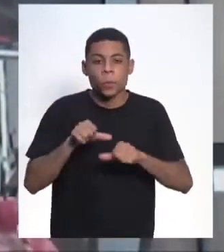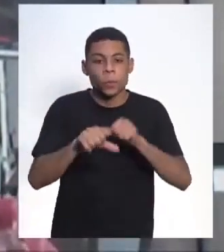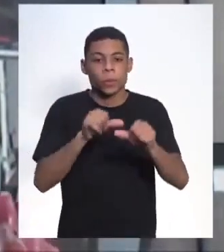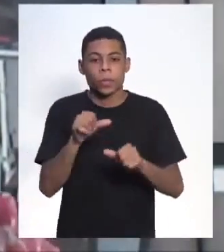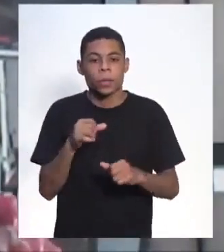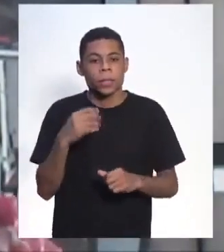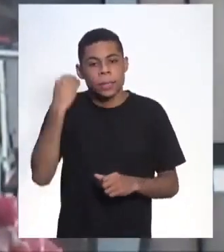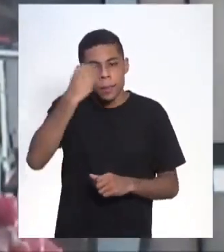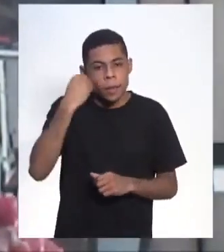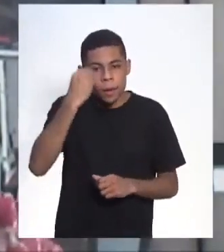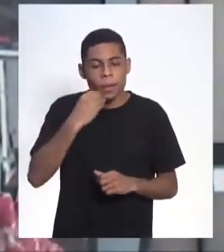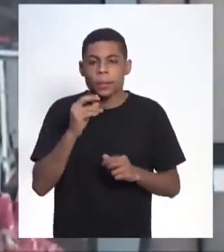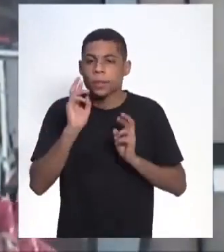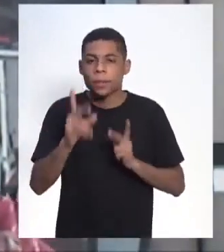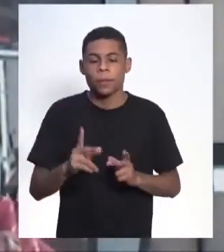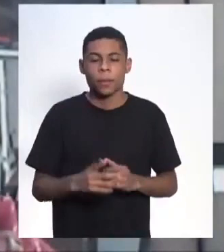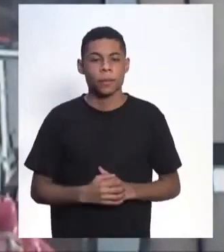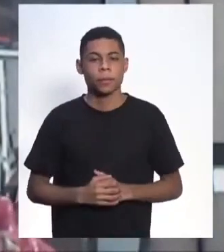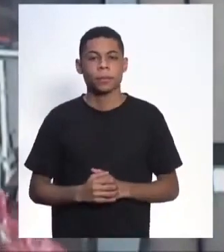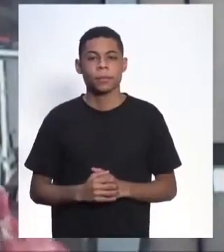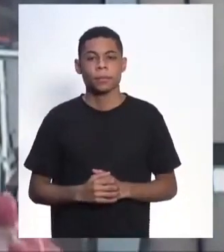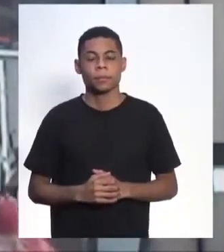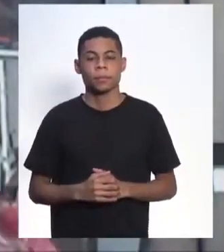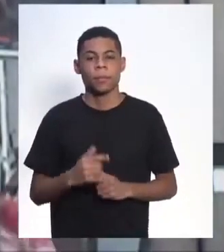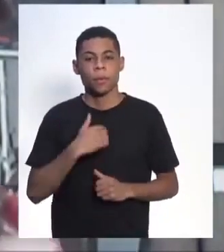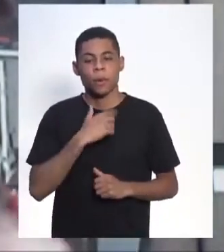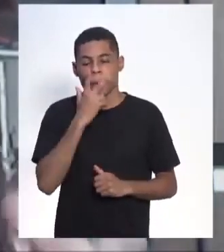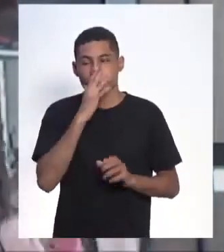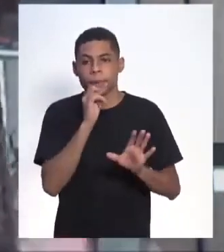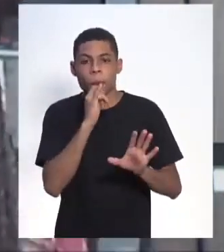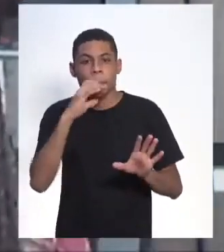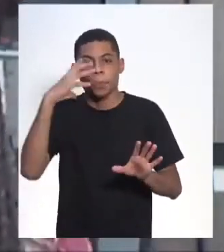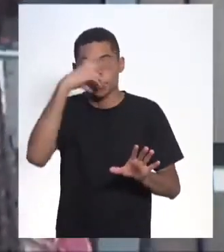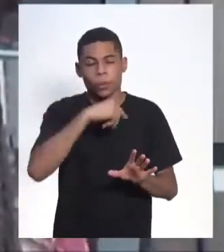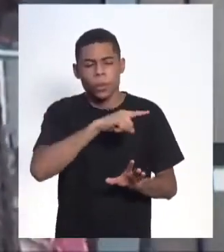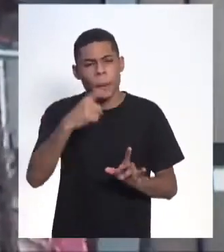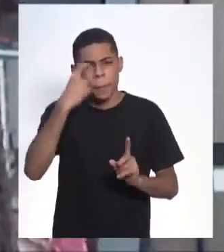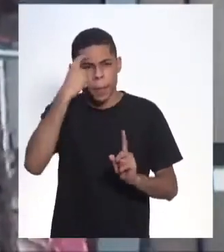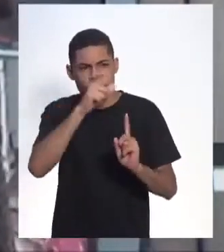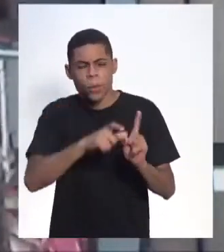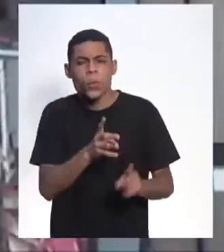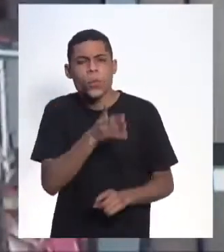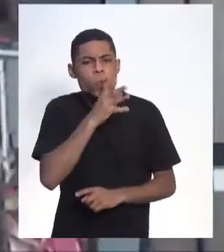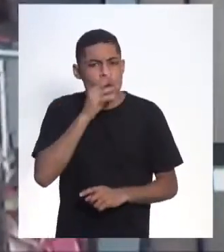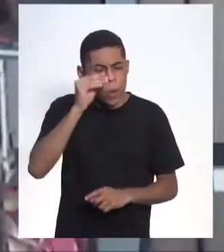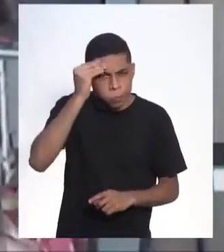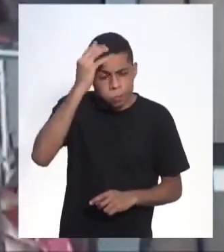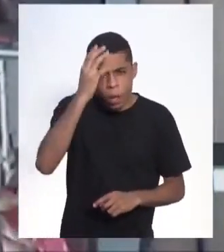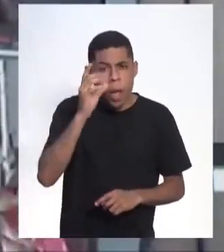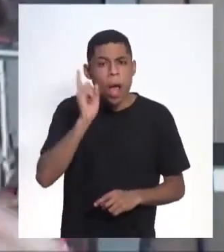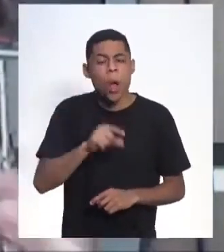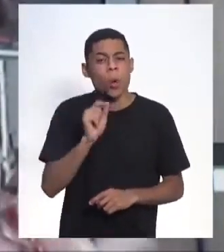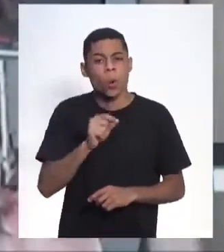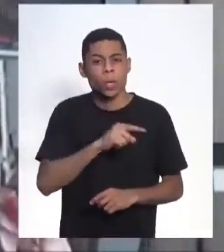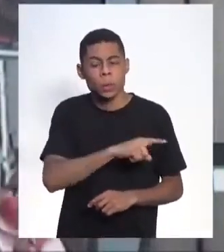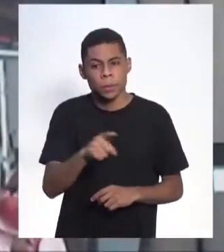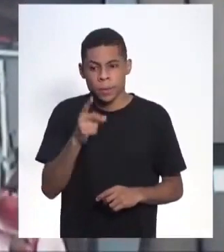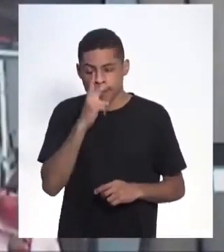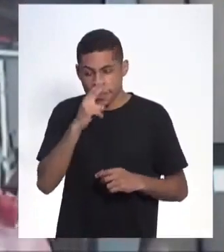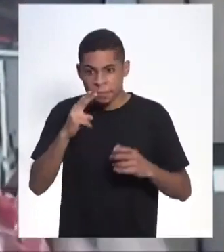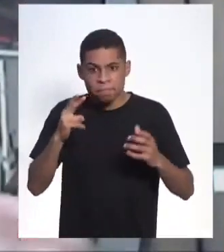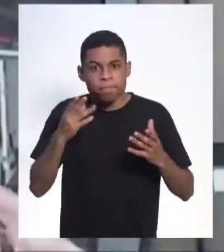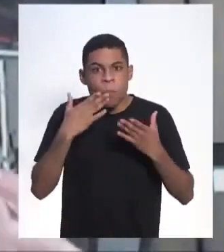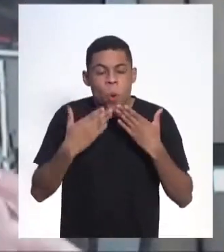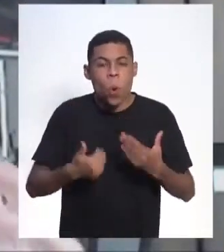cada experiência, né? Eu acho bonito quando a gente pensa que o conhecimento é a nossa capacidade de nos